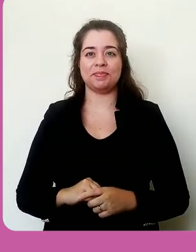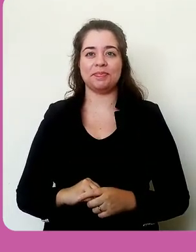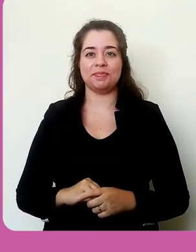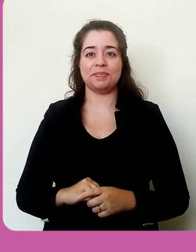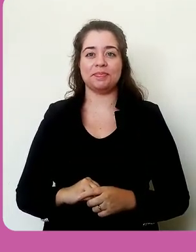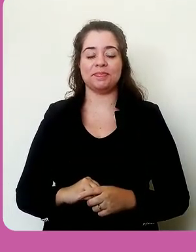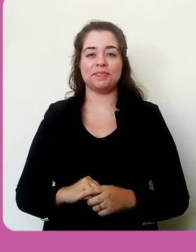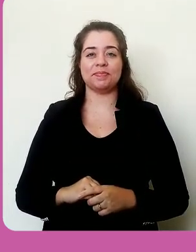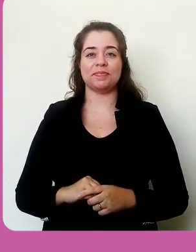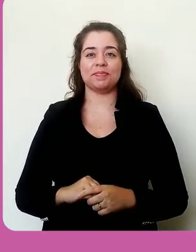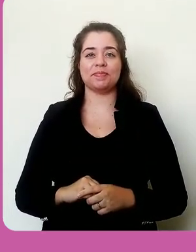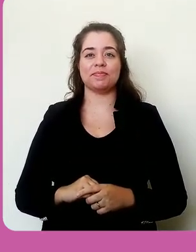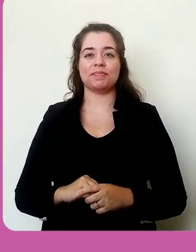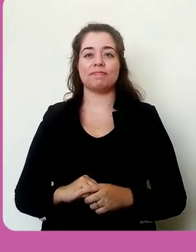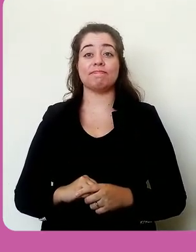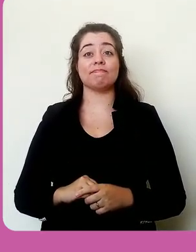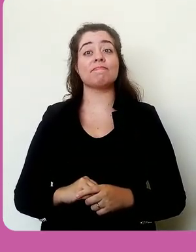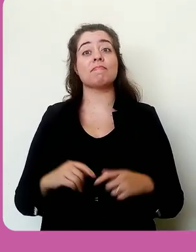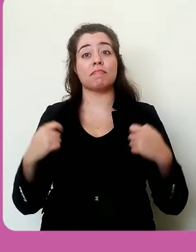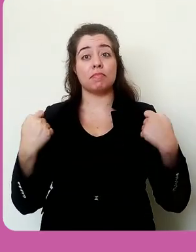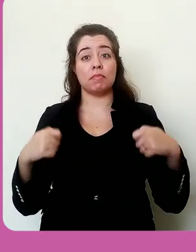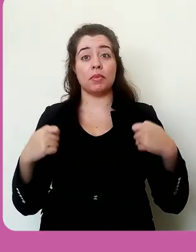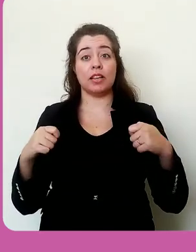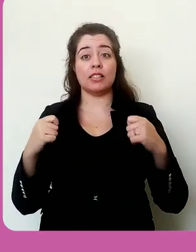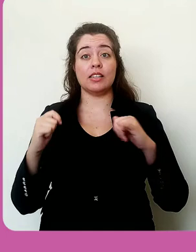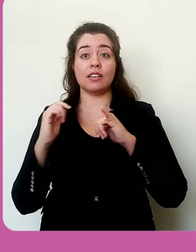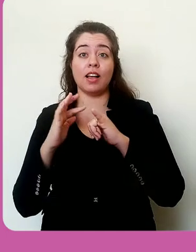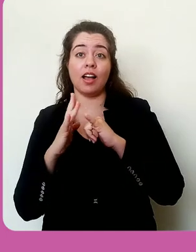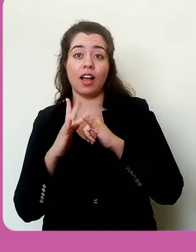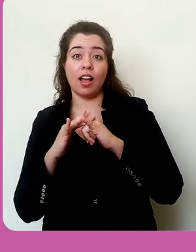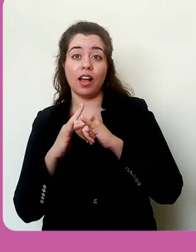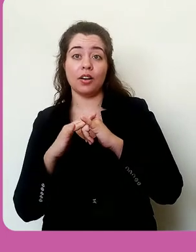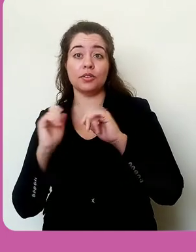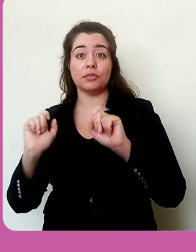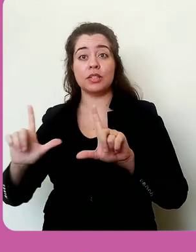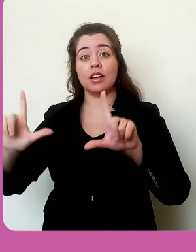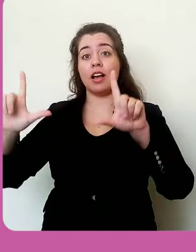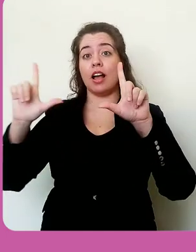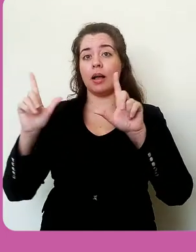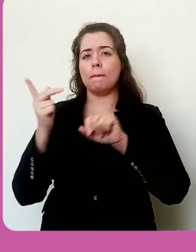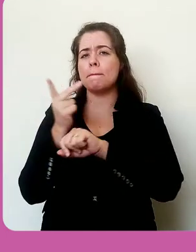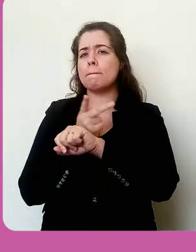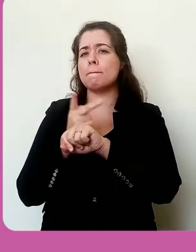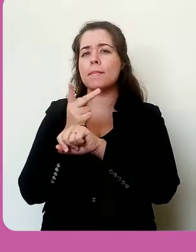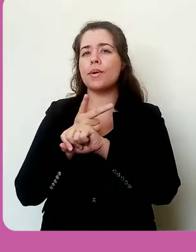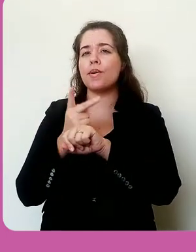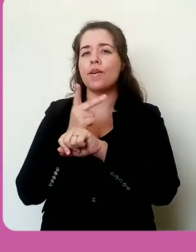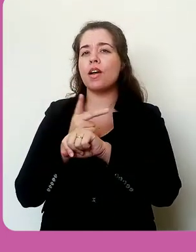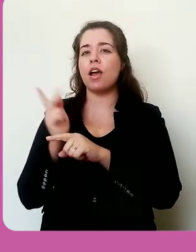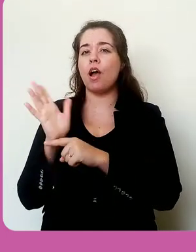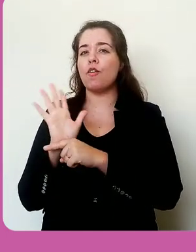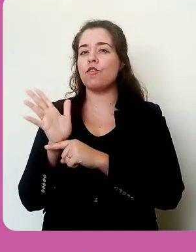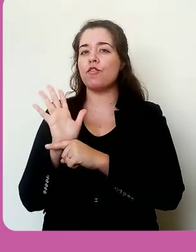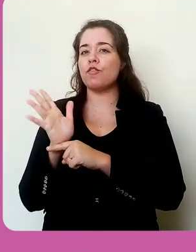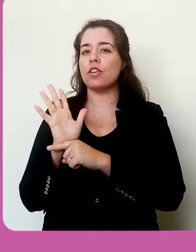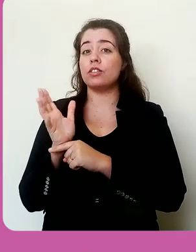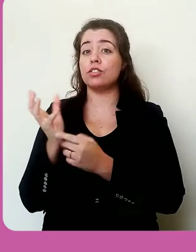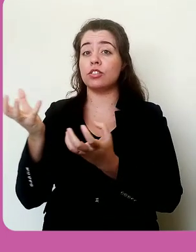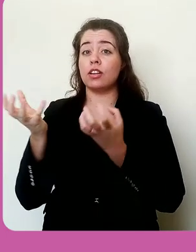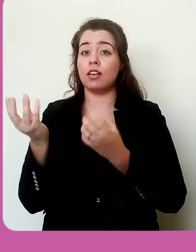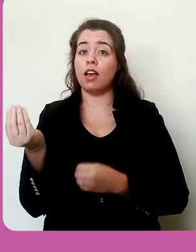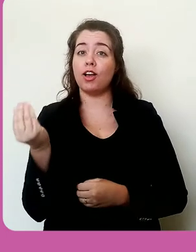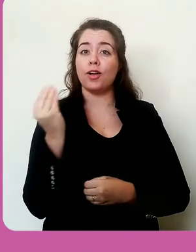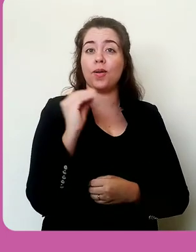pelo vídeo que quer incorporar aqui no seu curso. Tá certo? Você abre o YouTube, faz a